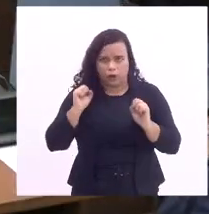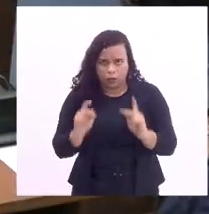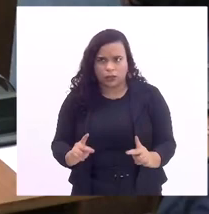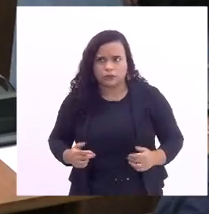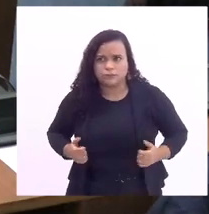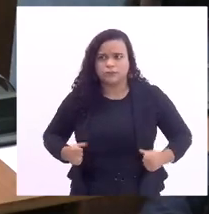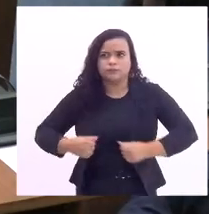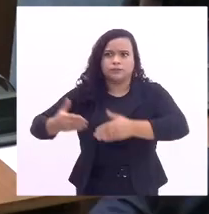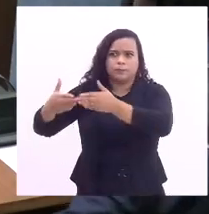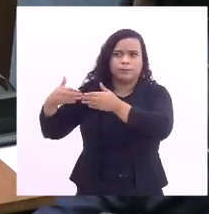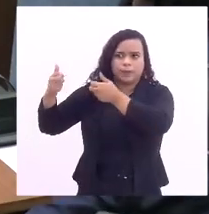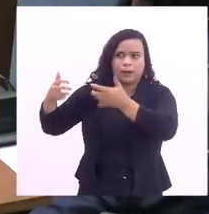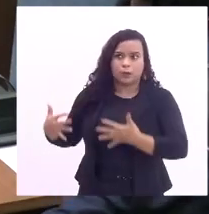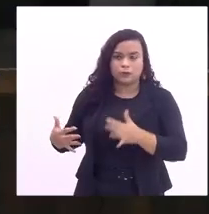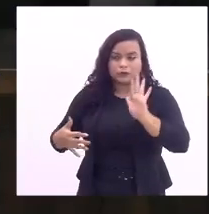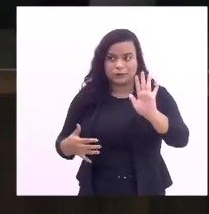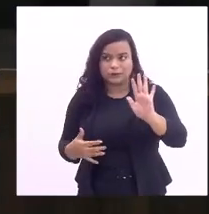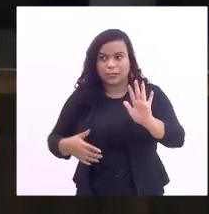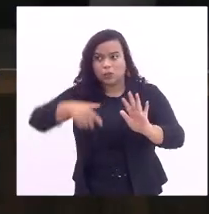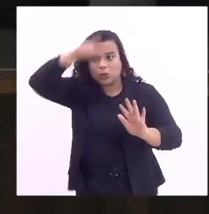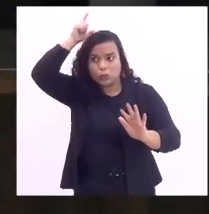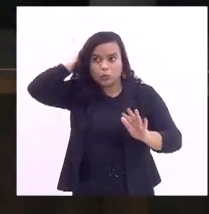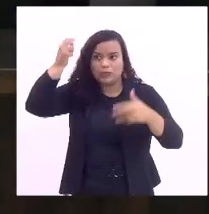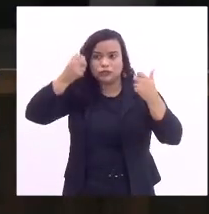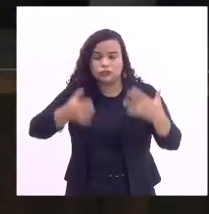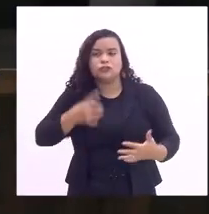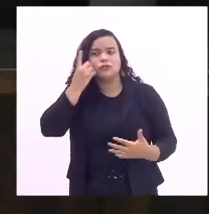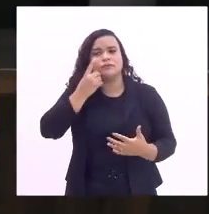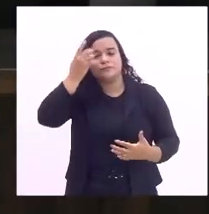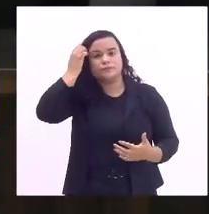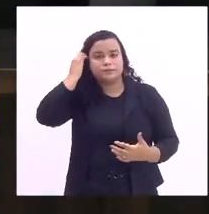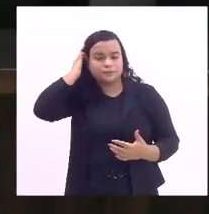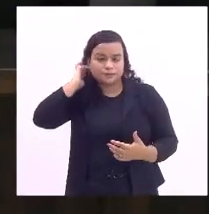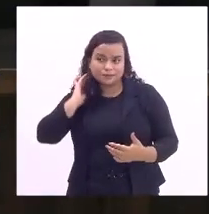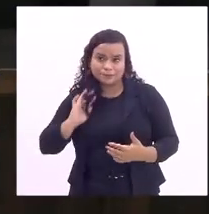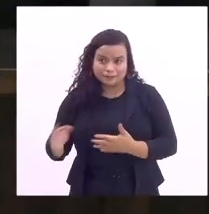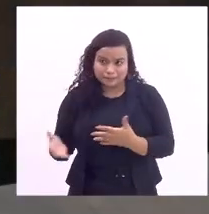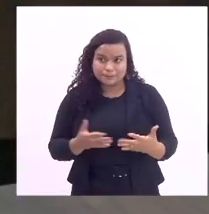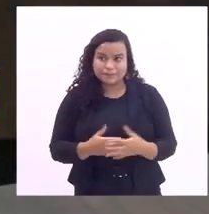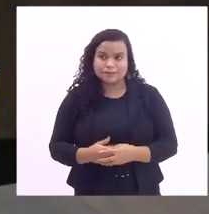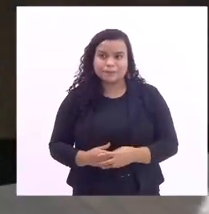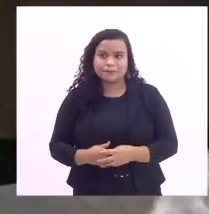Pela ordem, presidente. Deixa depois o Luiz esgotar esse tema e a gente... Tá ok.